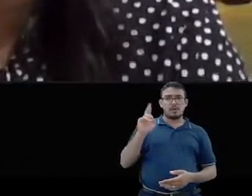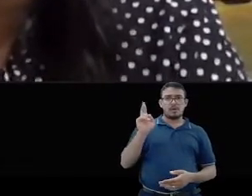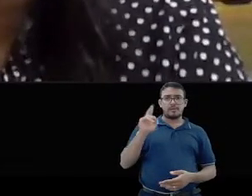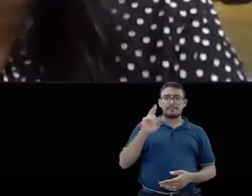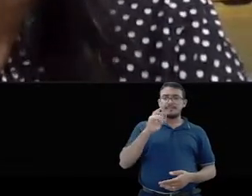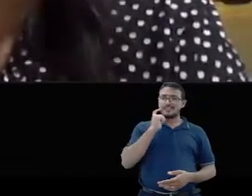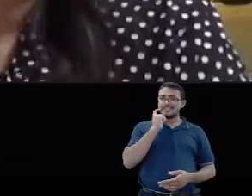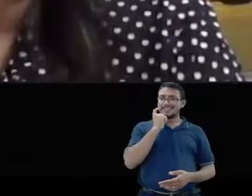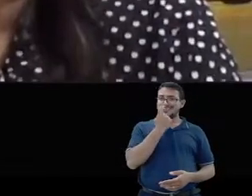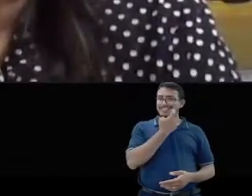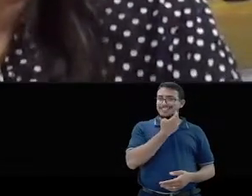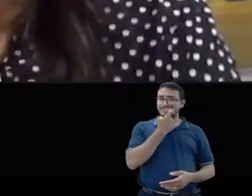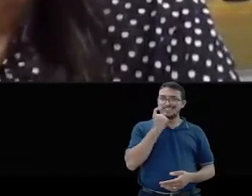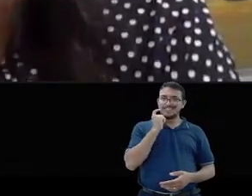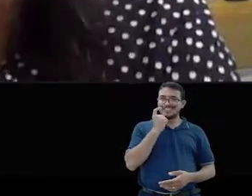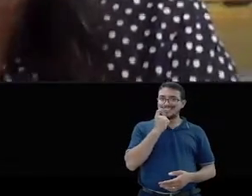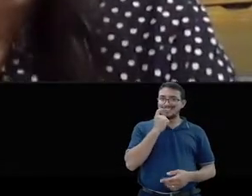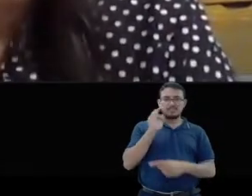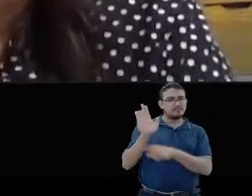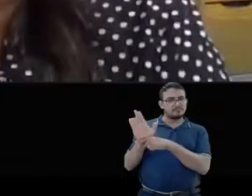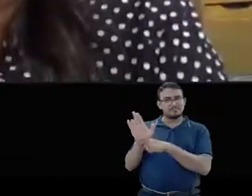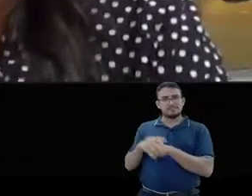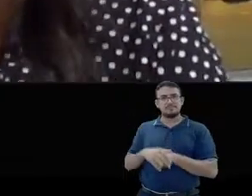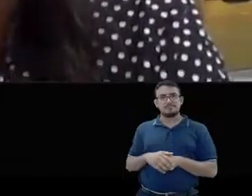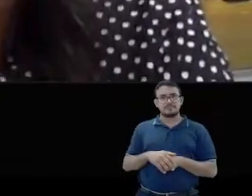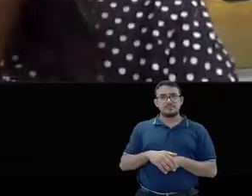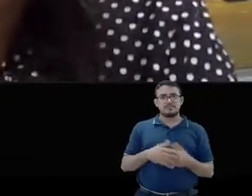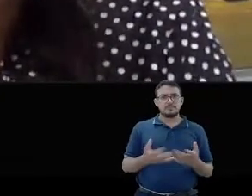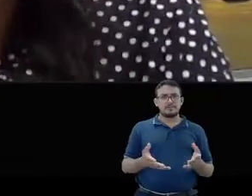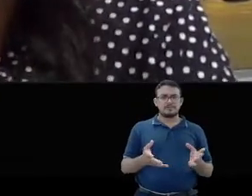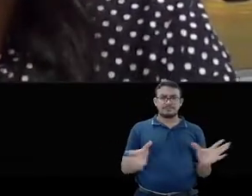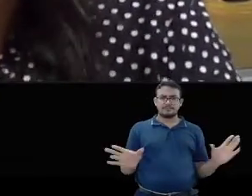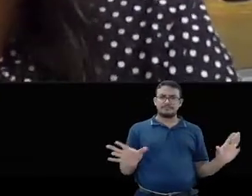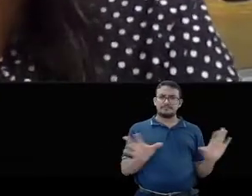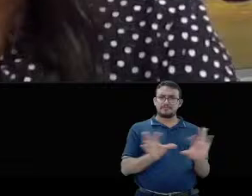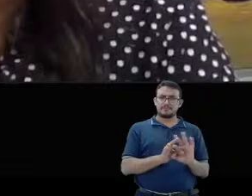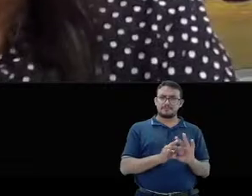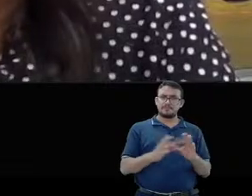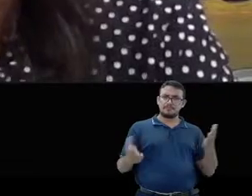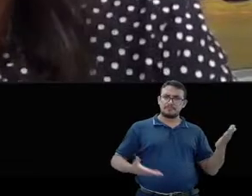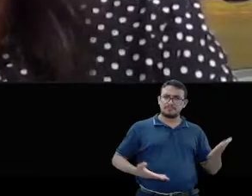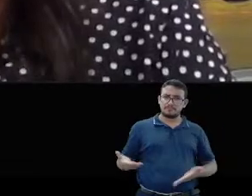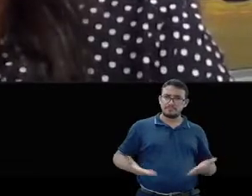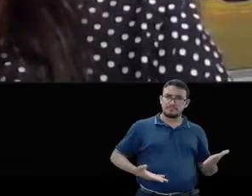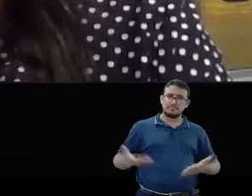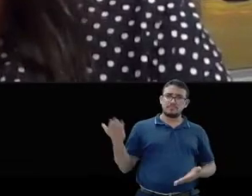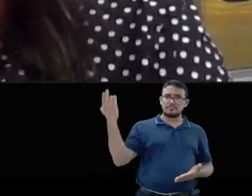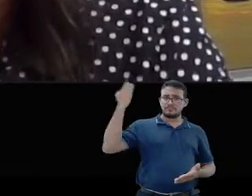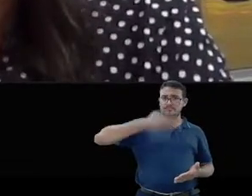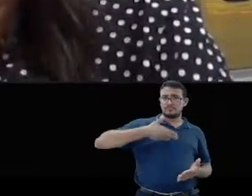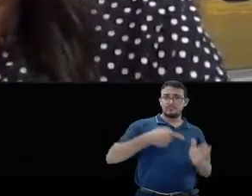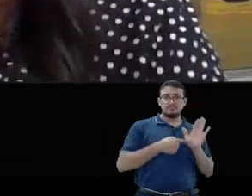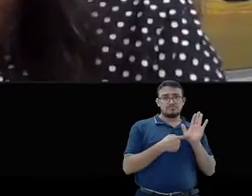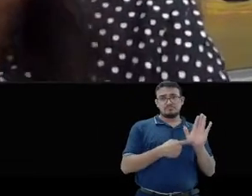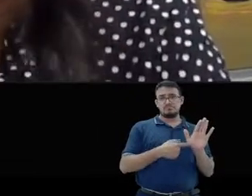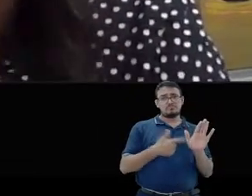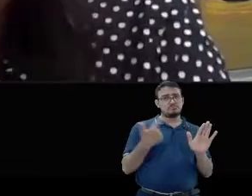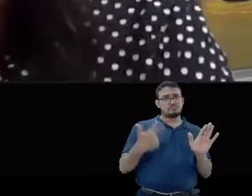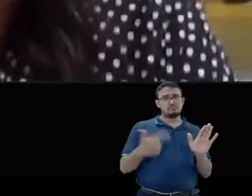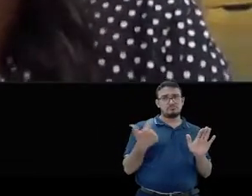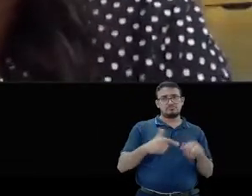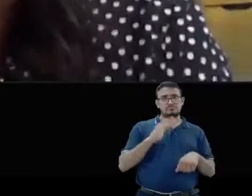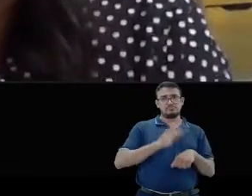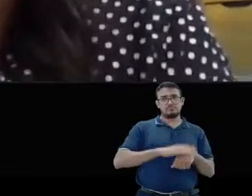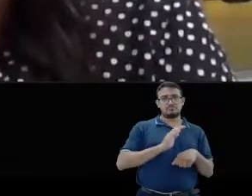falando de um vínculo de emprego que jamais foi comprovado, sendo a comprovação um ônus